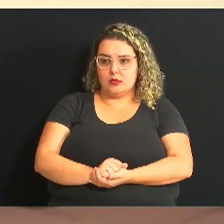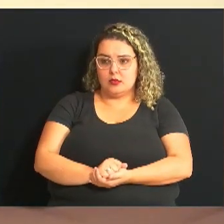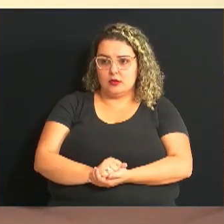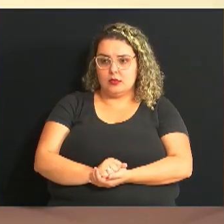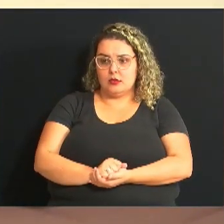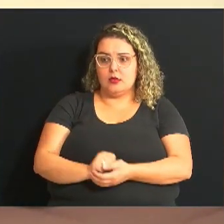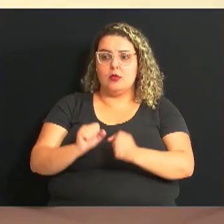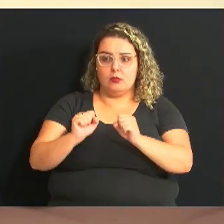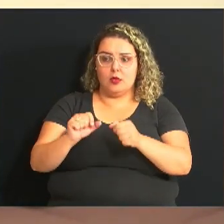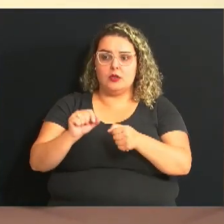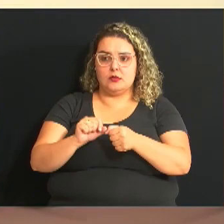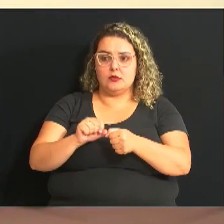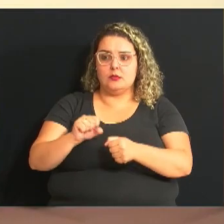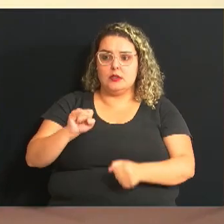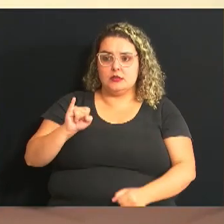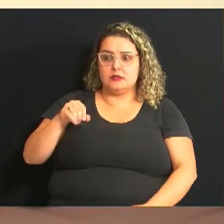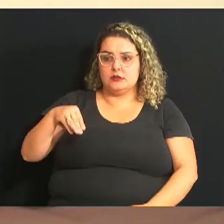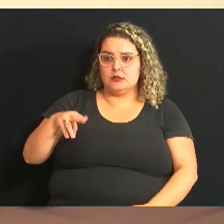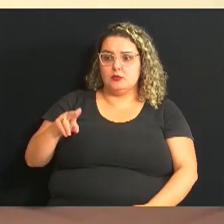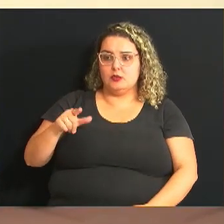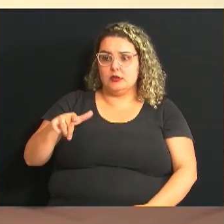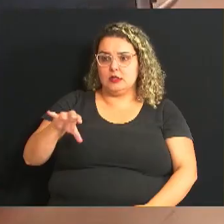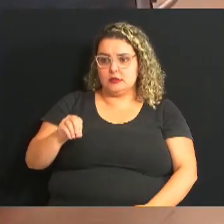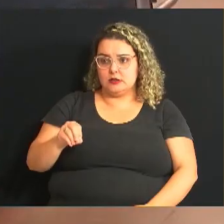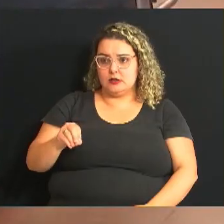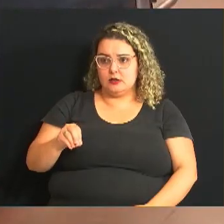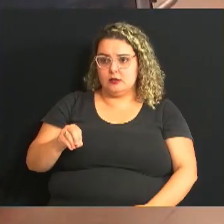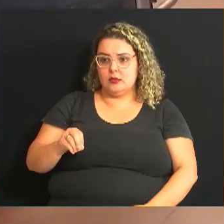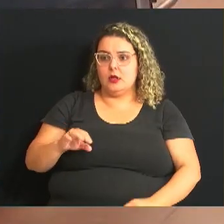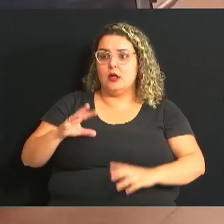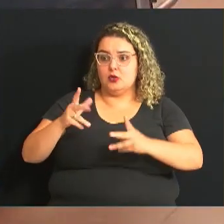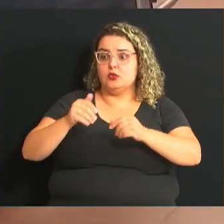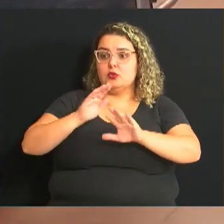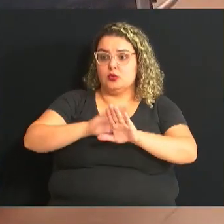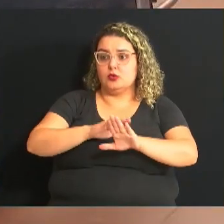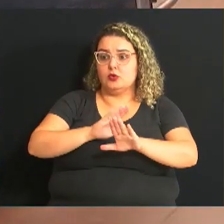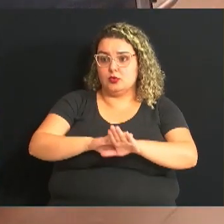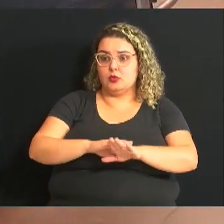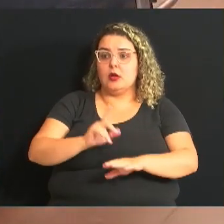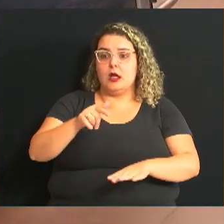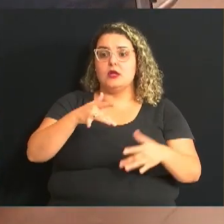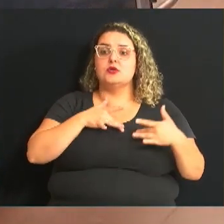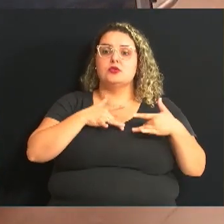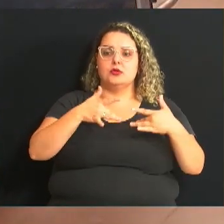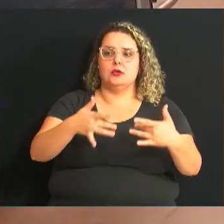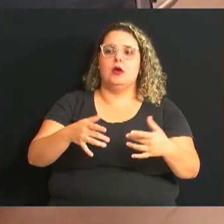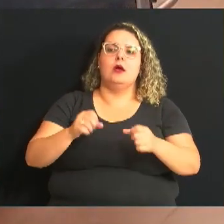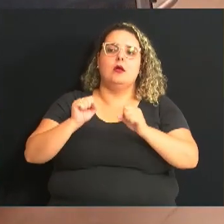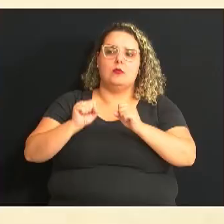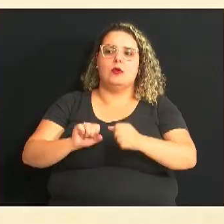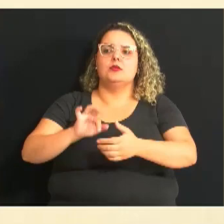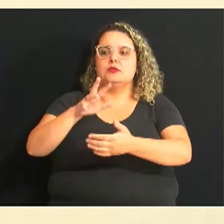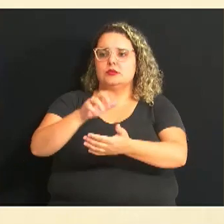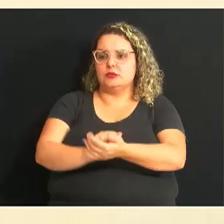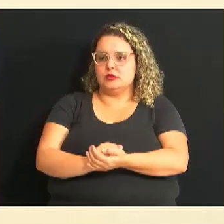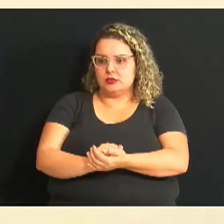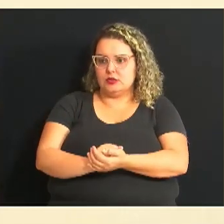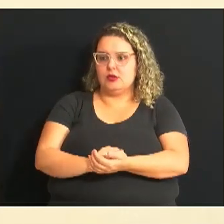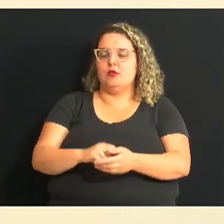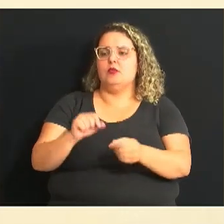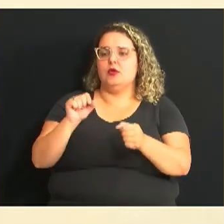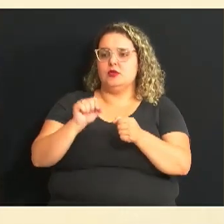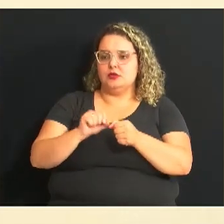uma simulação. Todo o ato é um ato de doação. Você pode fazer o cadastro, você pode realizar